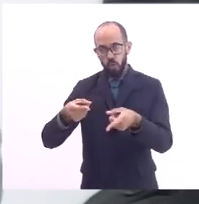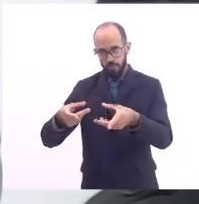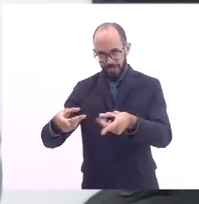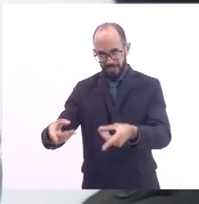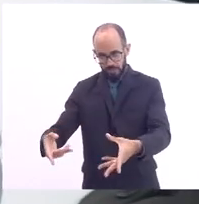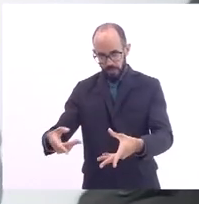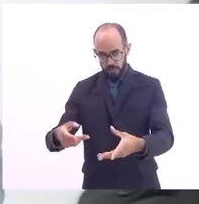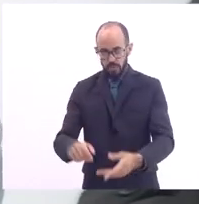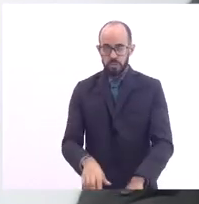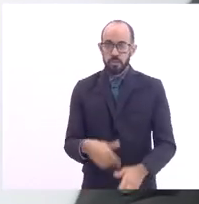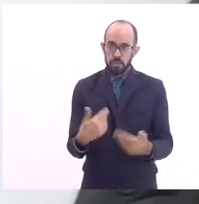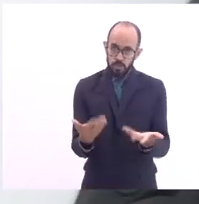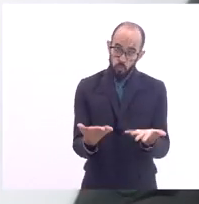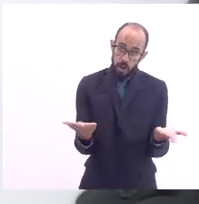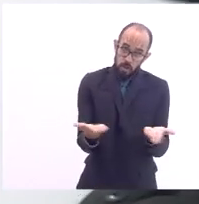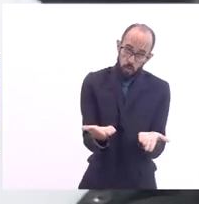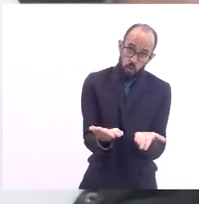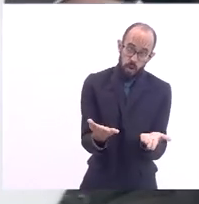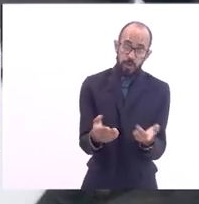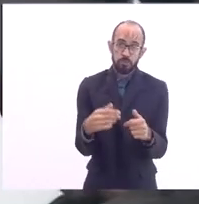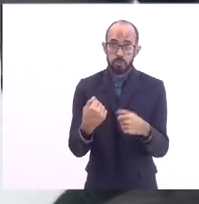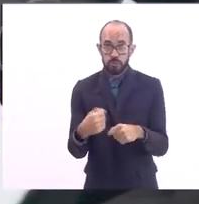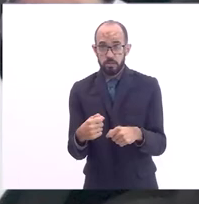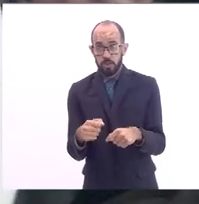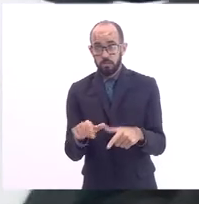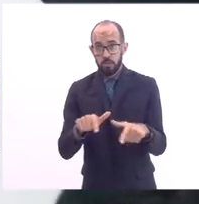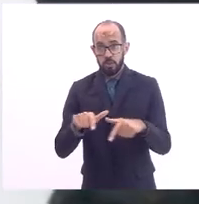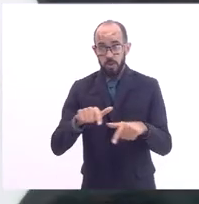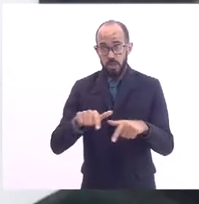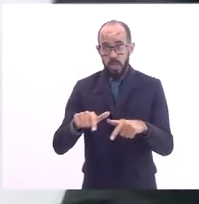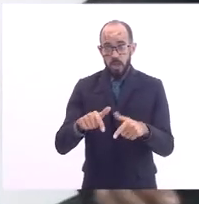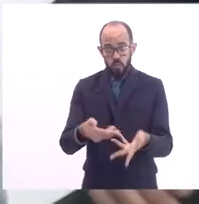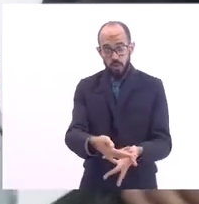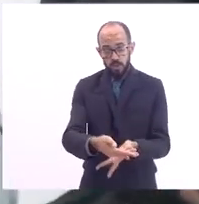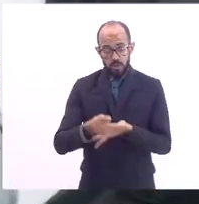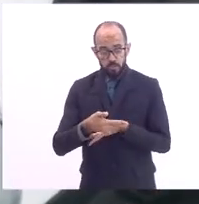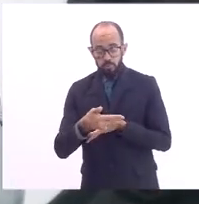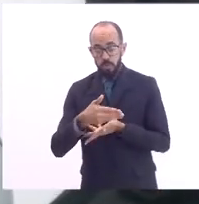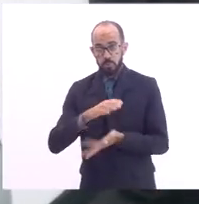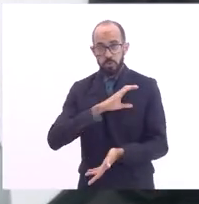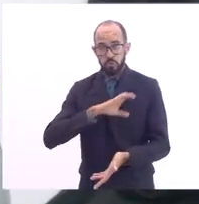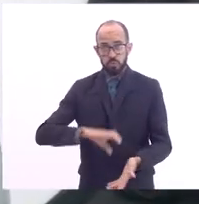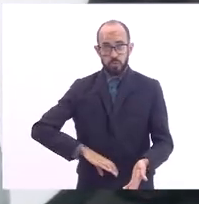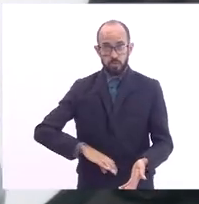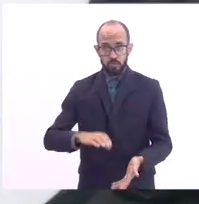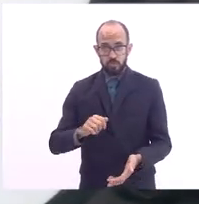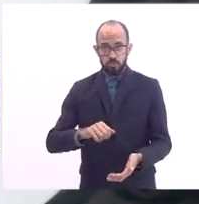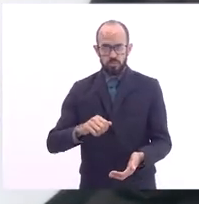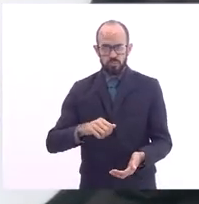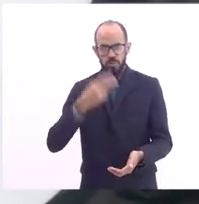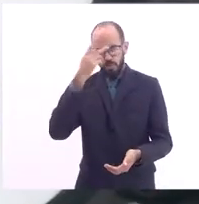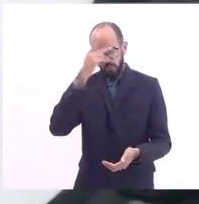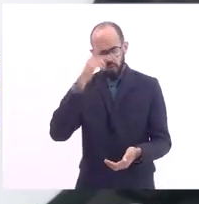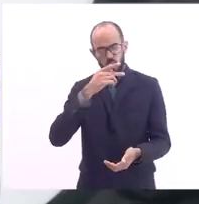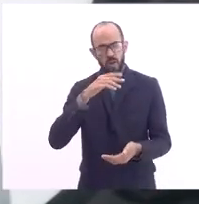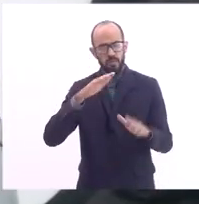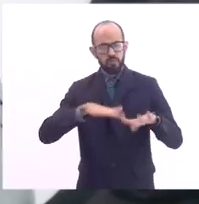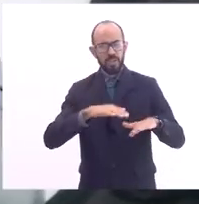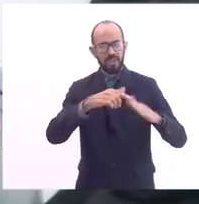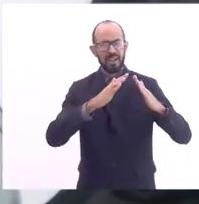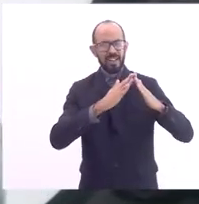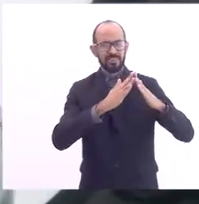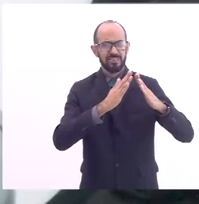Bom, então nos resta agora trabalhar o atendimento, quer dizer, uma pessoa ficar 24 horas, 36 horas sem